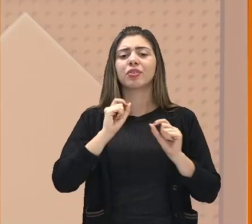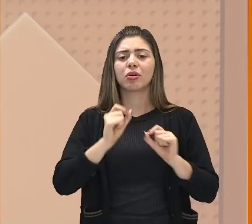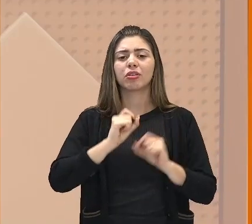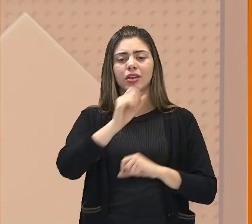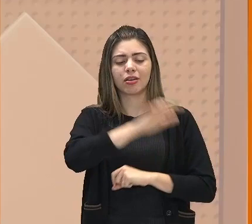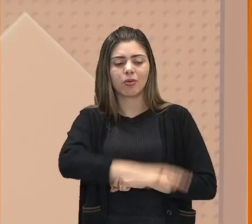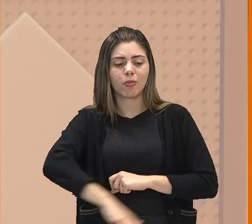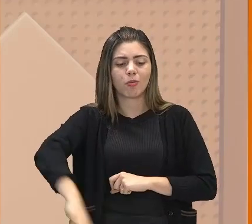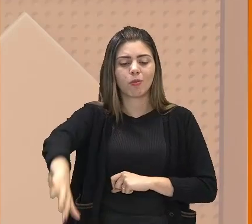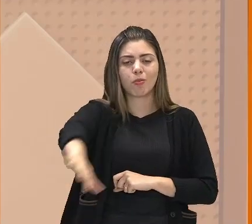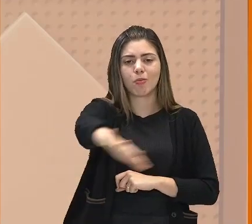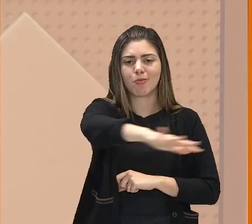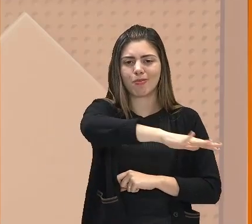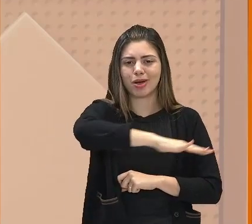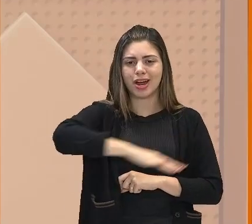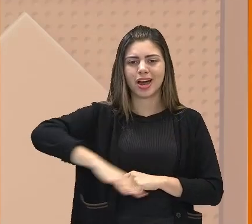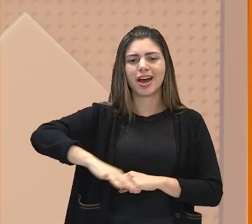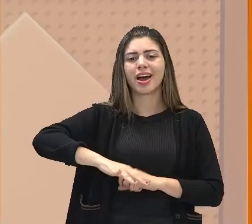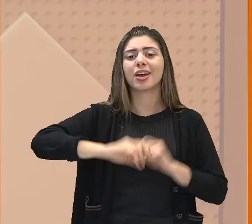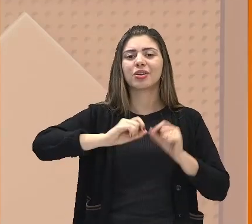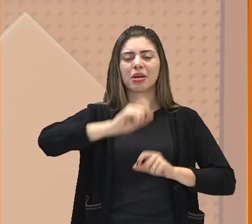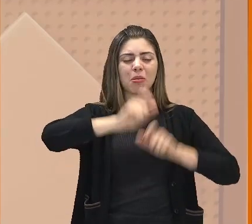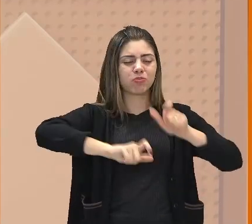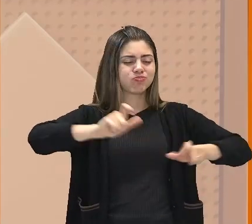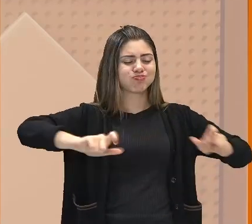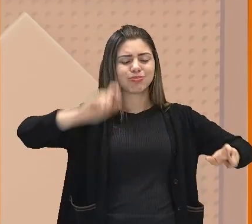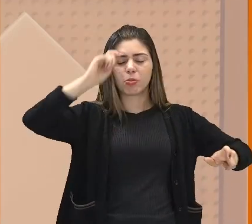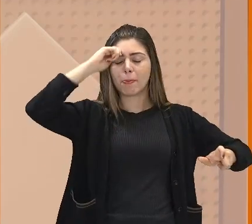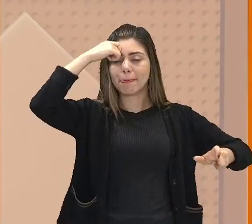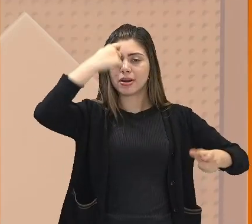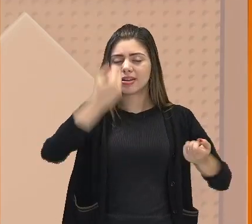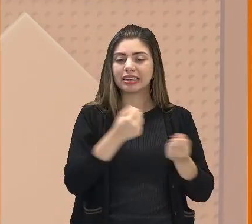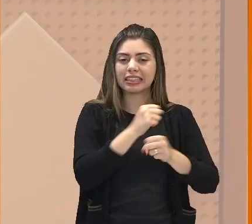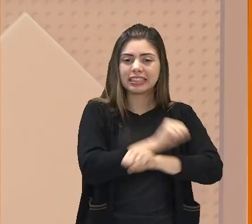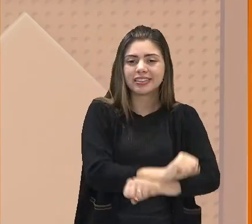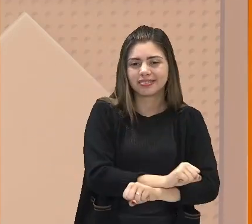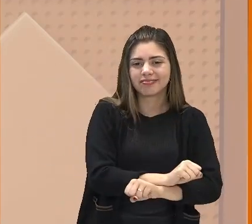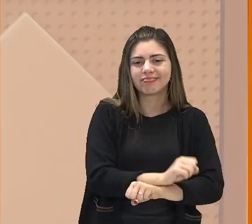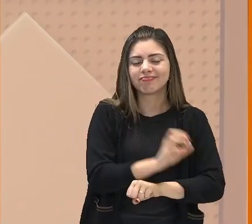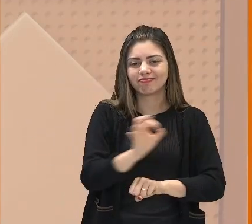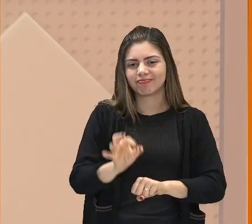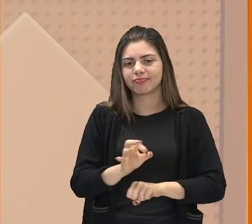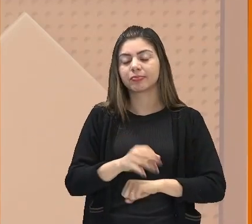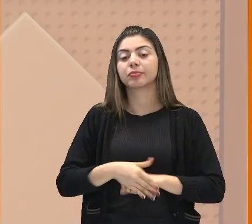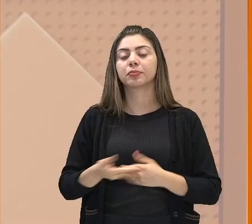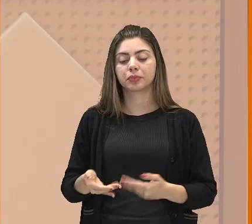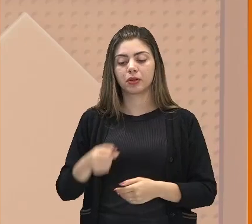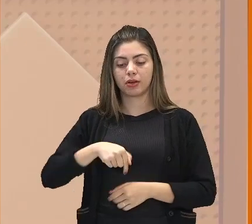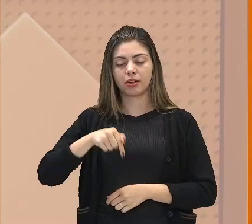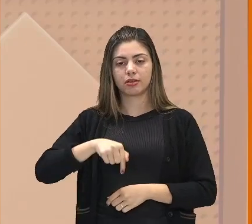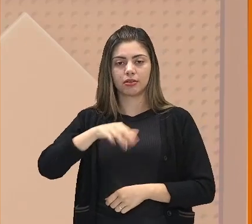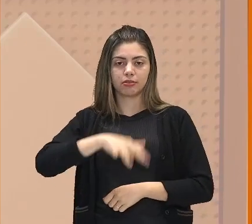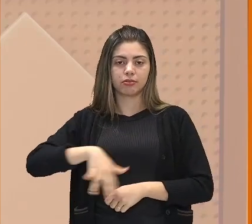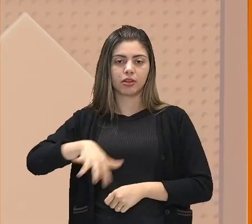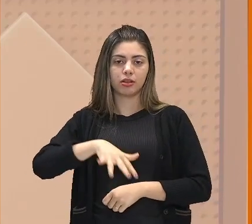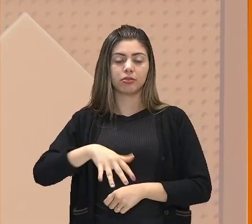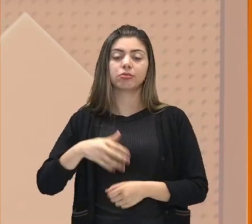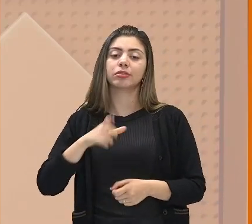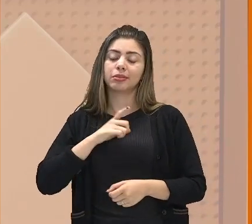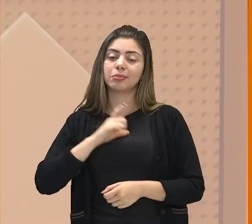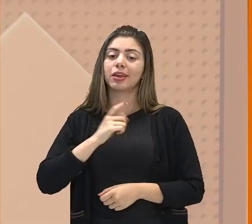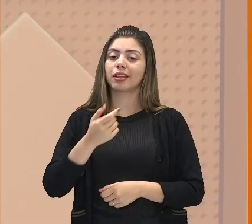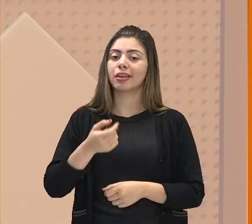ter abrigado ali uma grande quantidade de negros que foram escravizados. Na nossa região, nós também tivemos